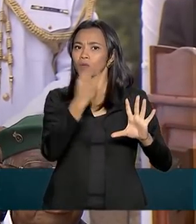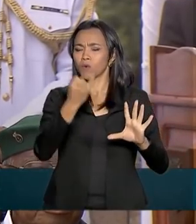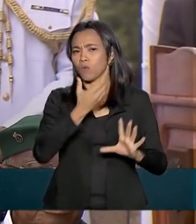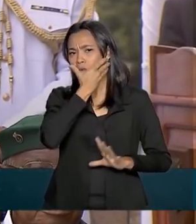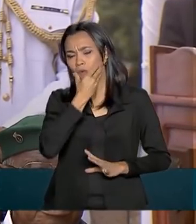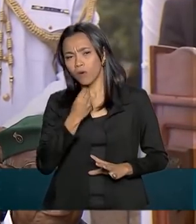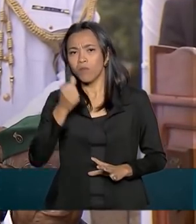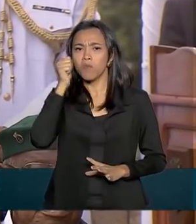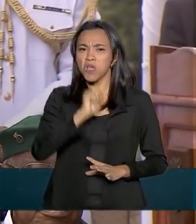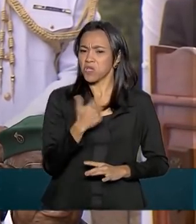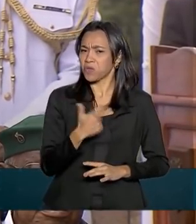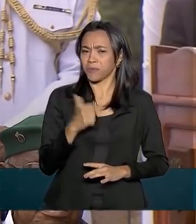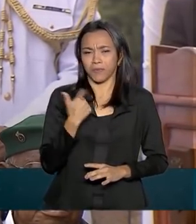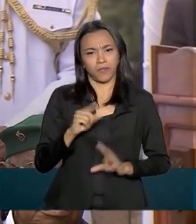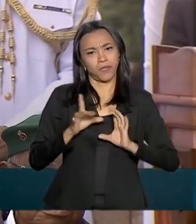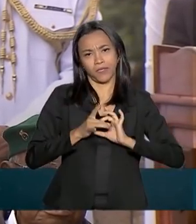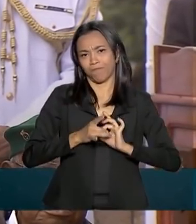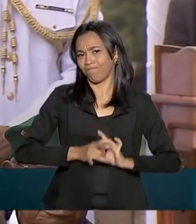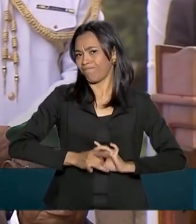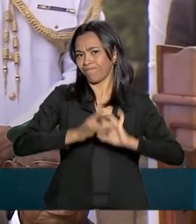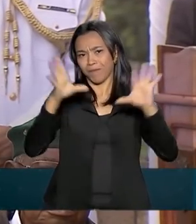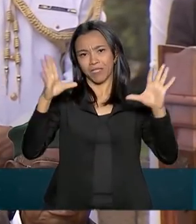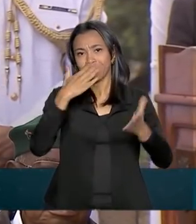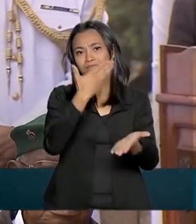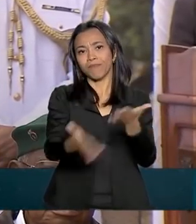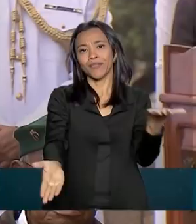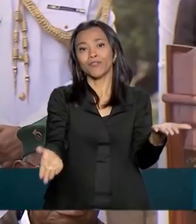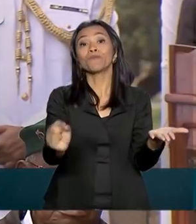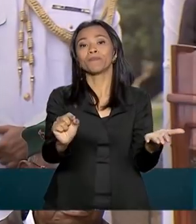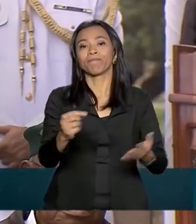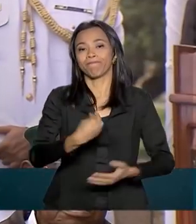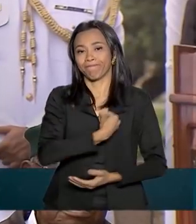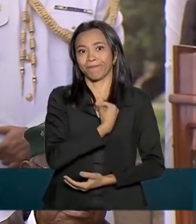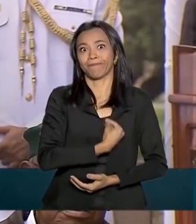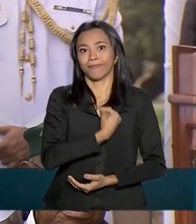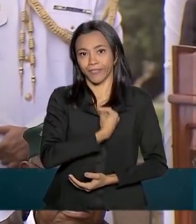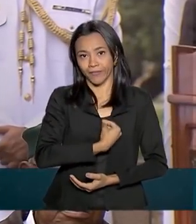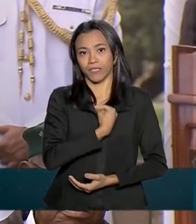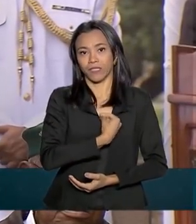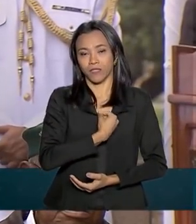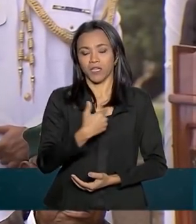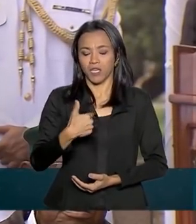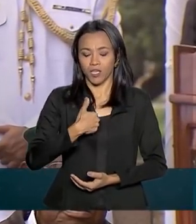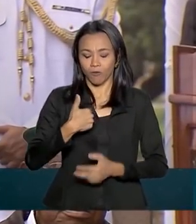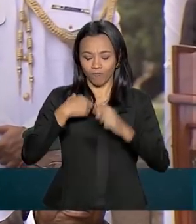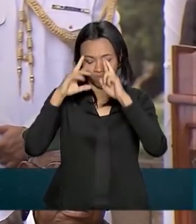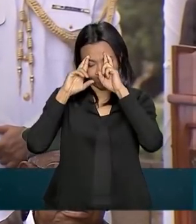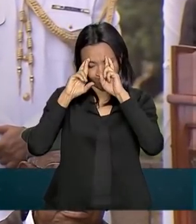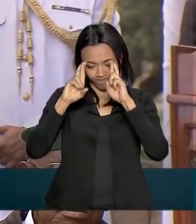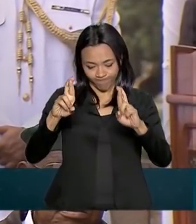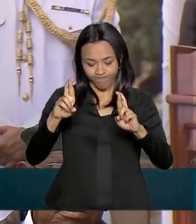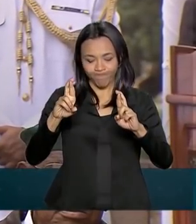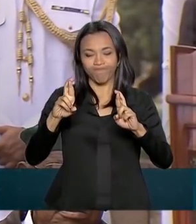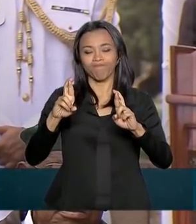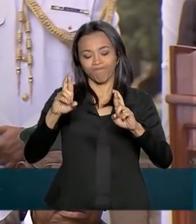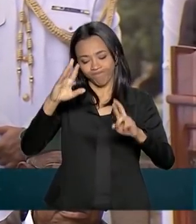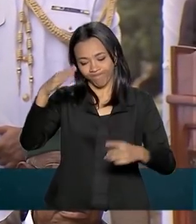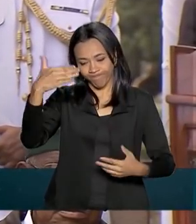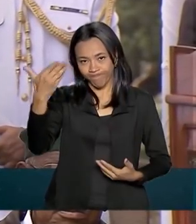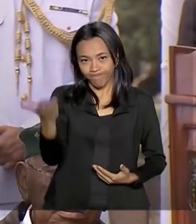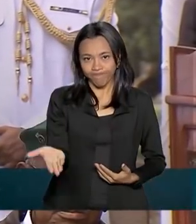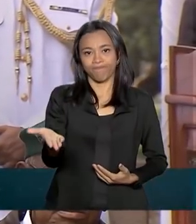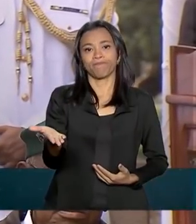feia liberdade perdeu sua vida minha continência meu respeito